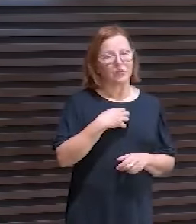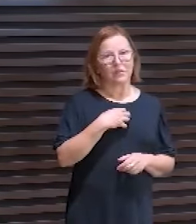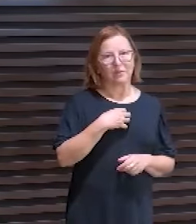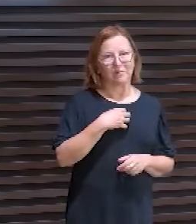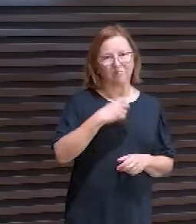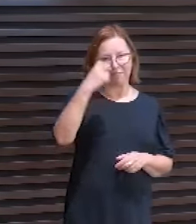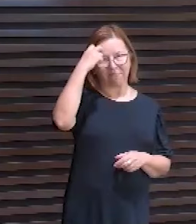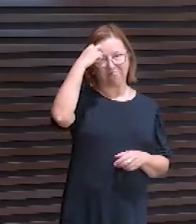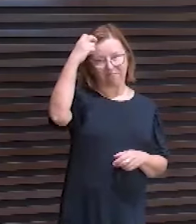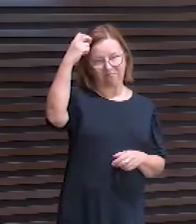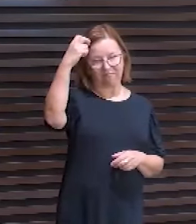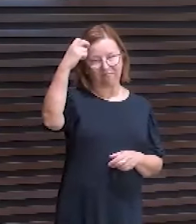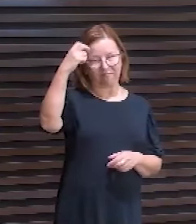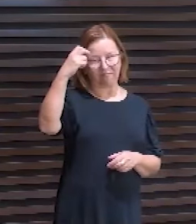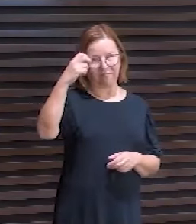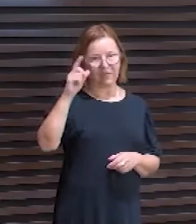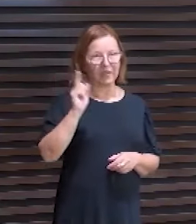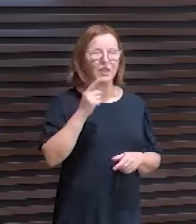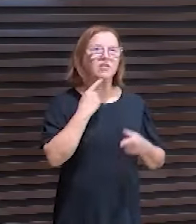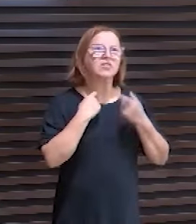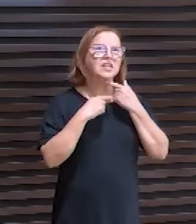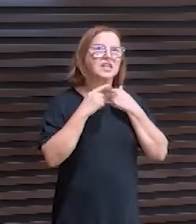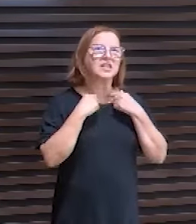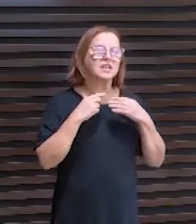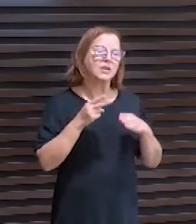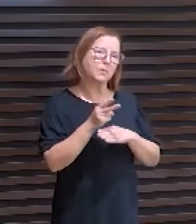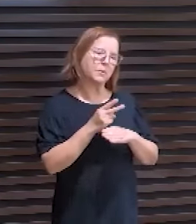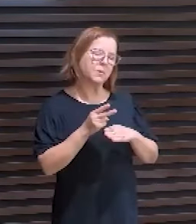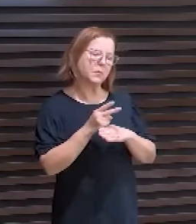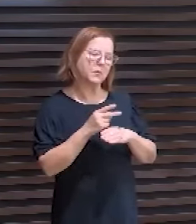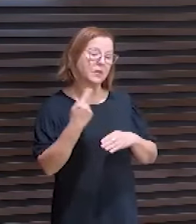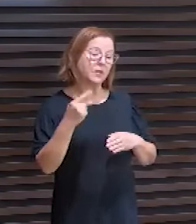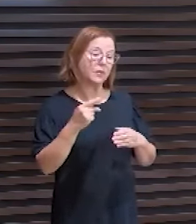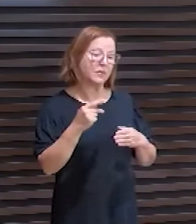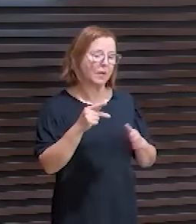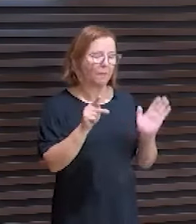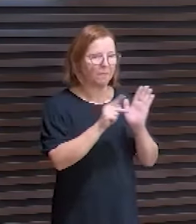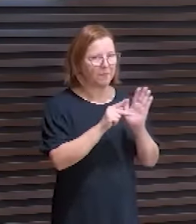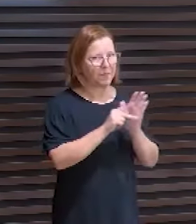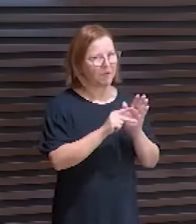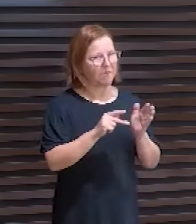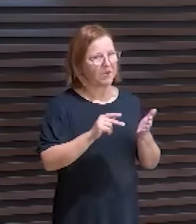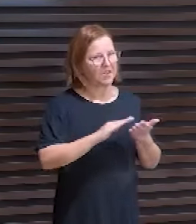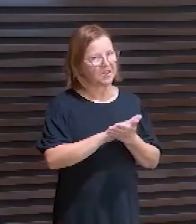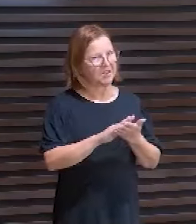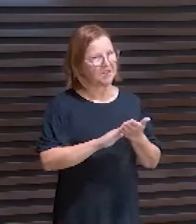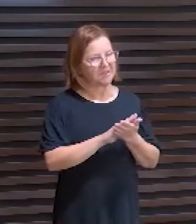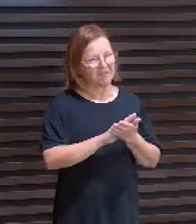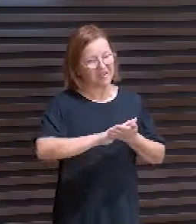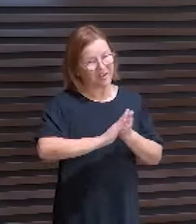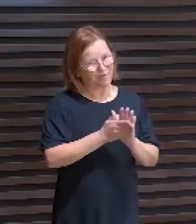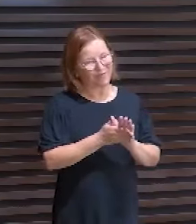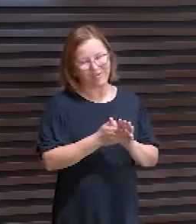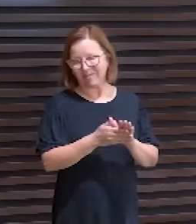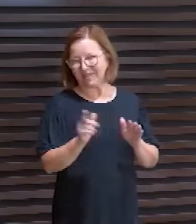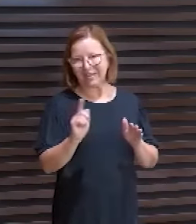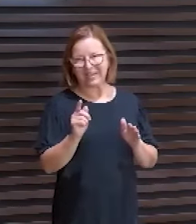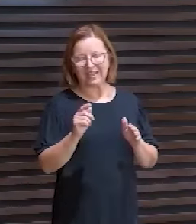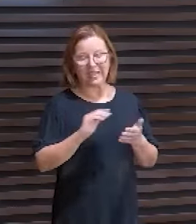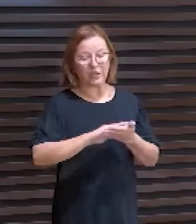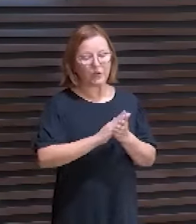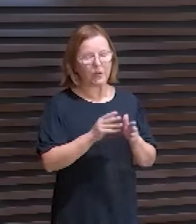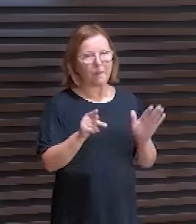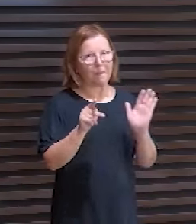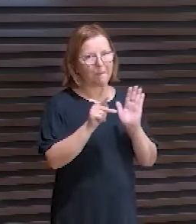consciência não Deseja nem busca a sua destruição e da sua própria família o antídoto é a